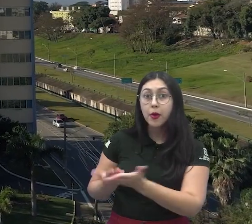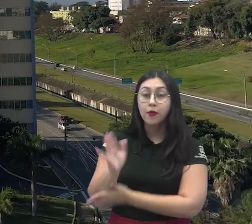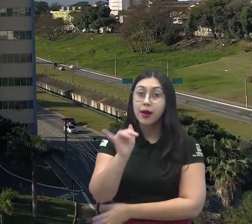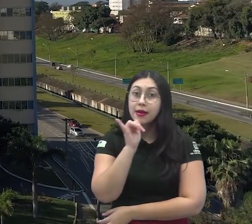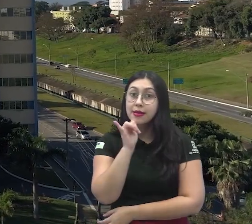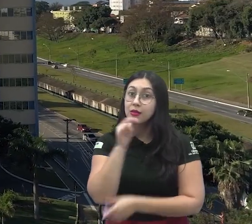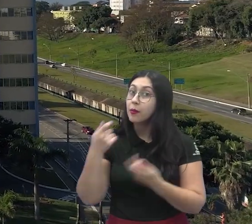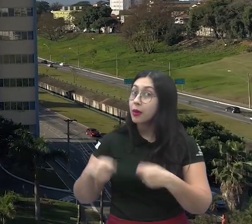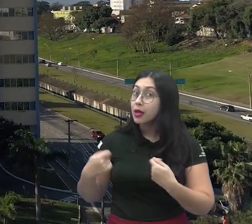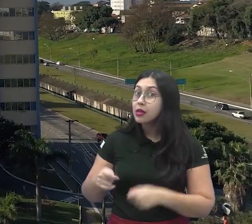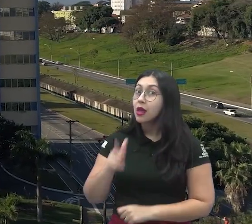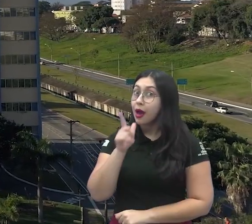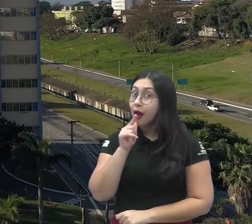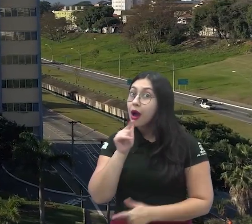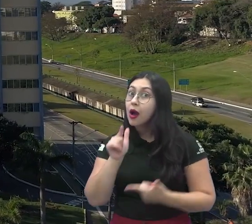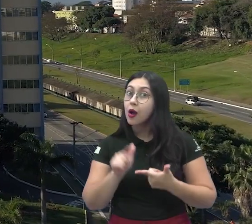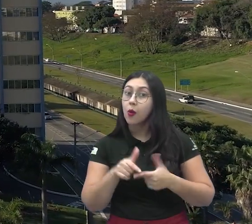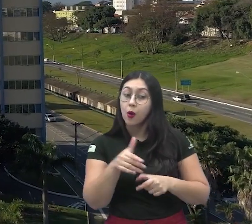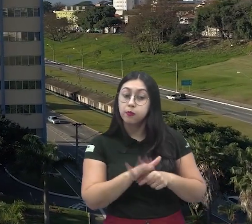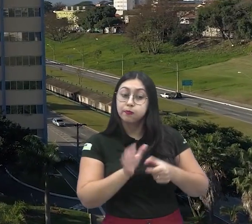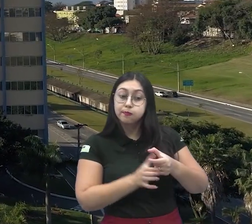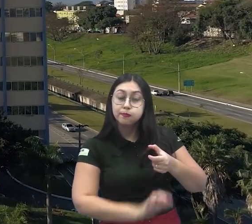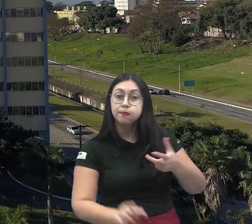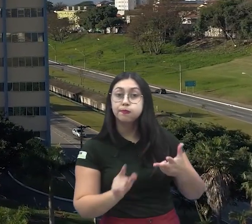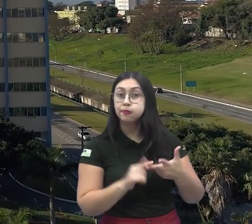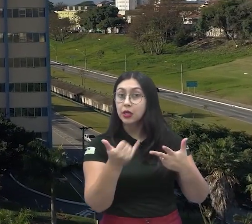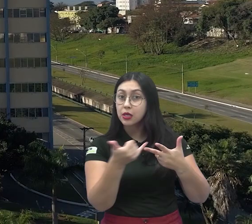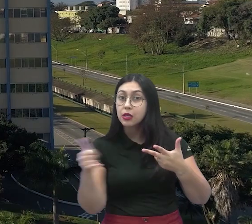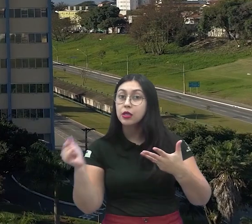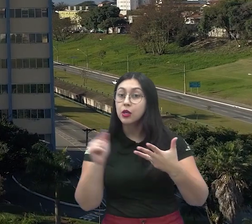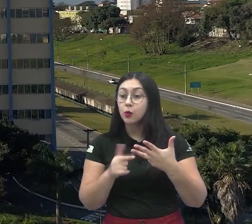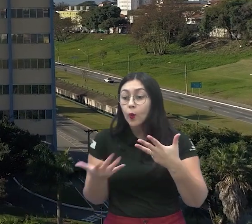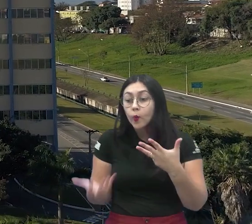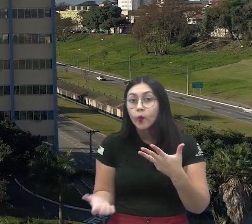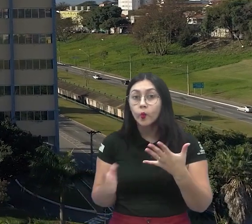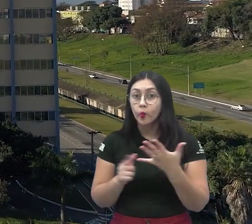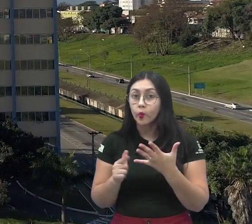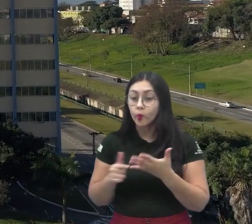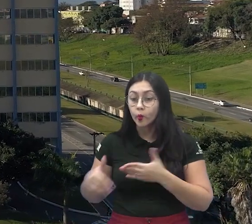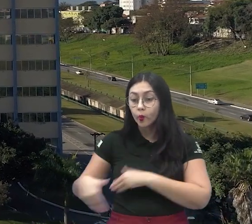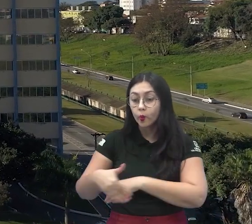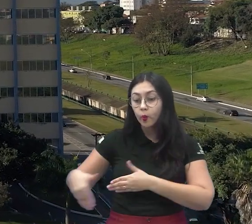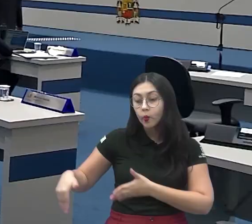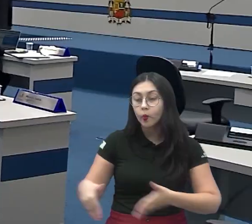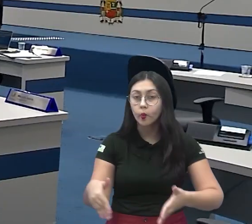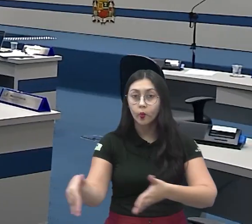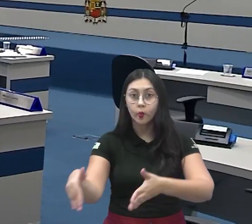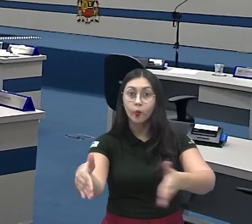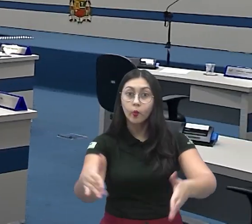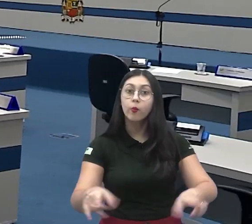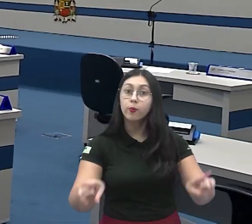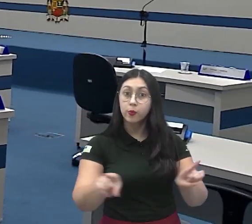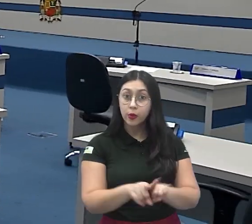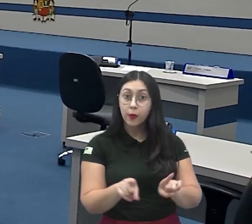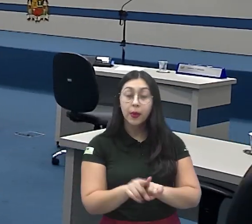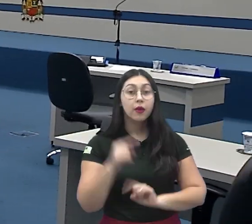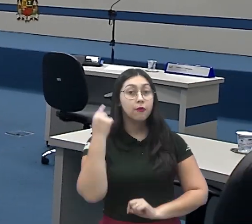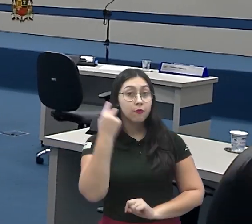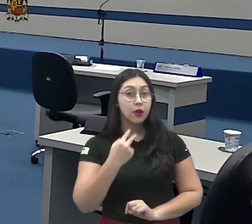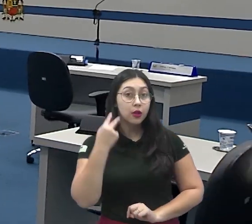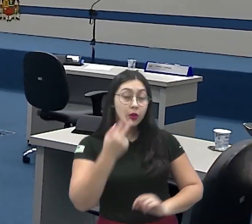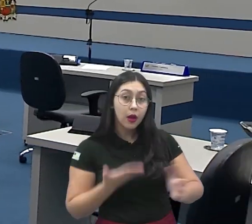como oferta de água, esgoto, energia elétrica, drenagem e pavimentação. Ainda durante a sessão,